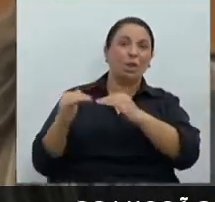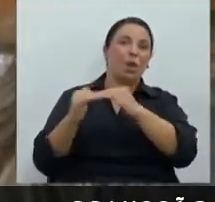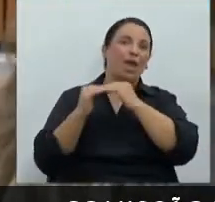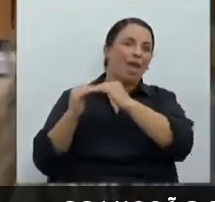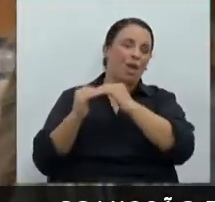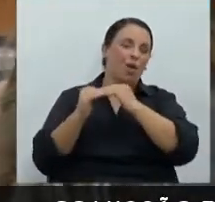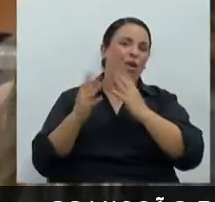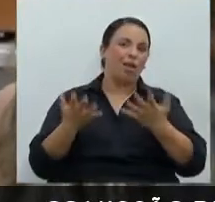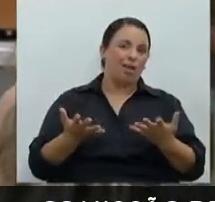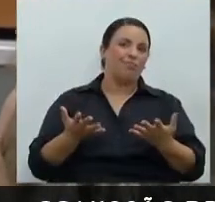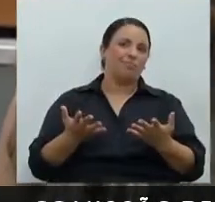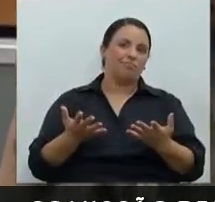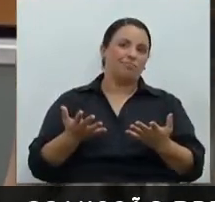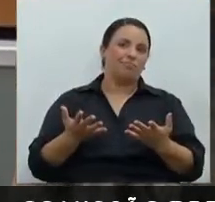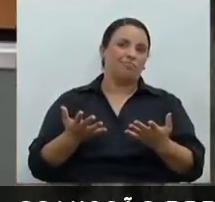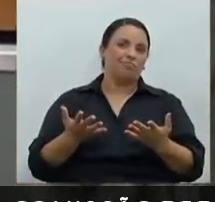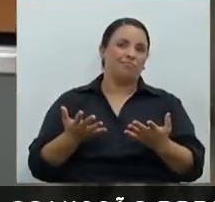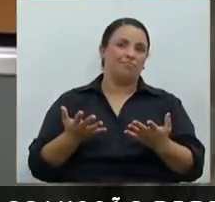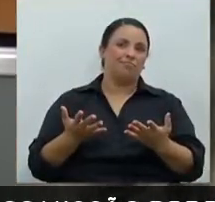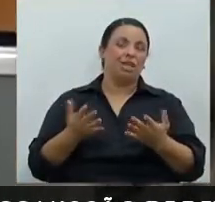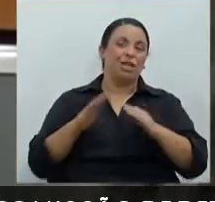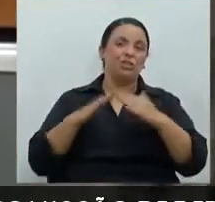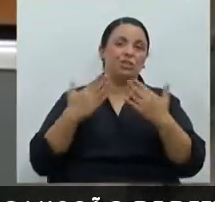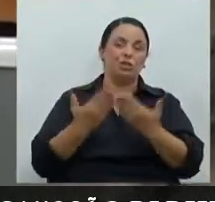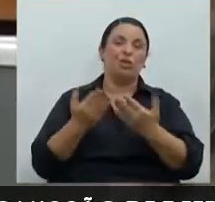de ensino regular que necessitam